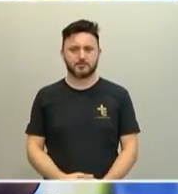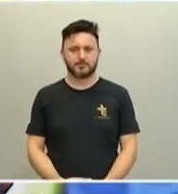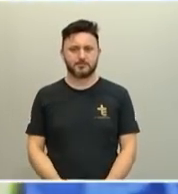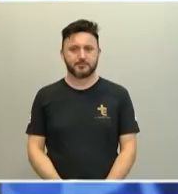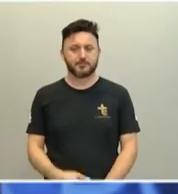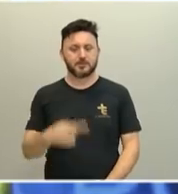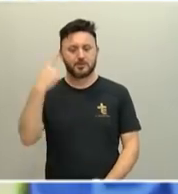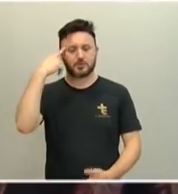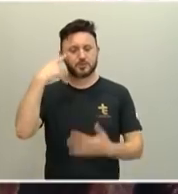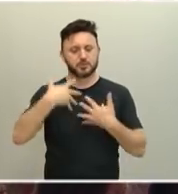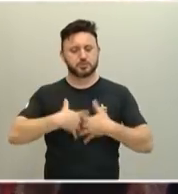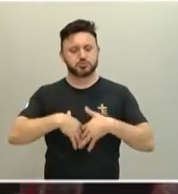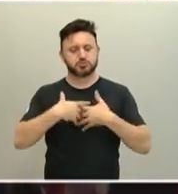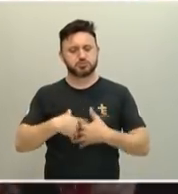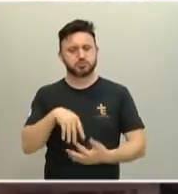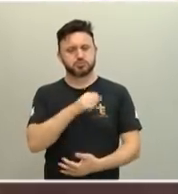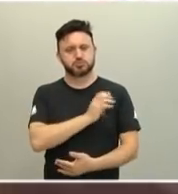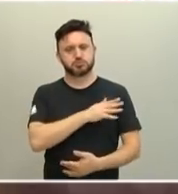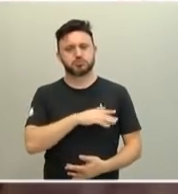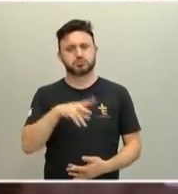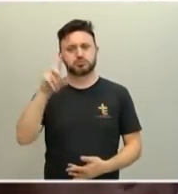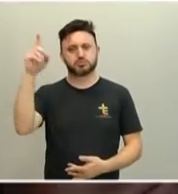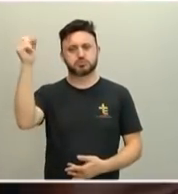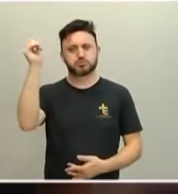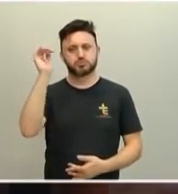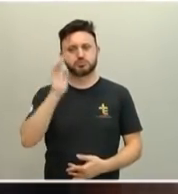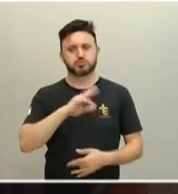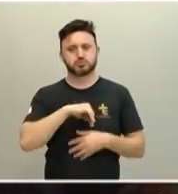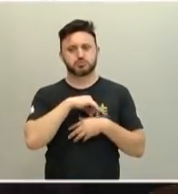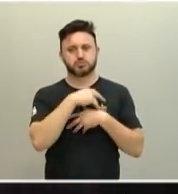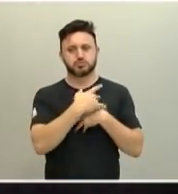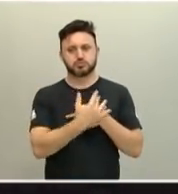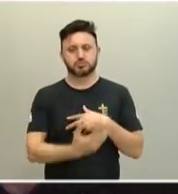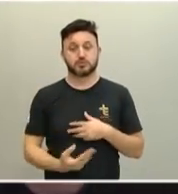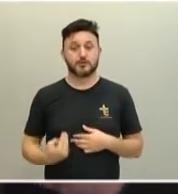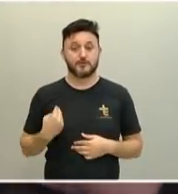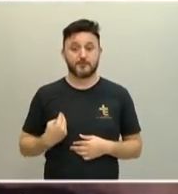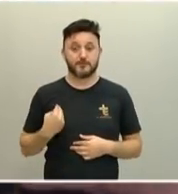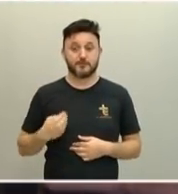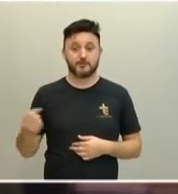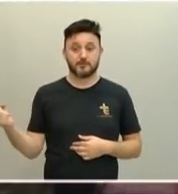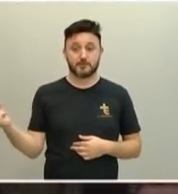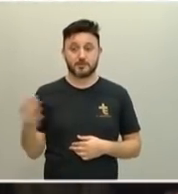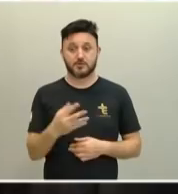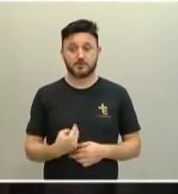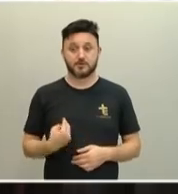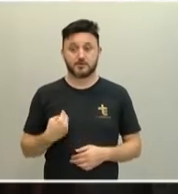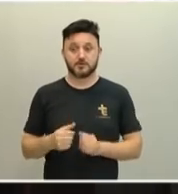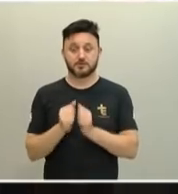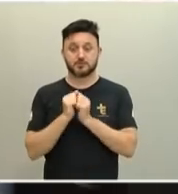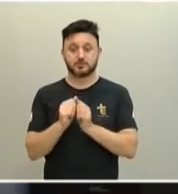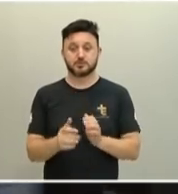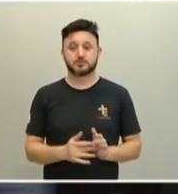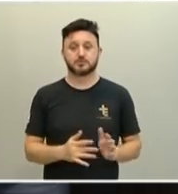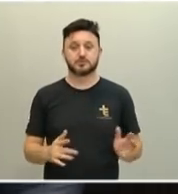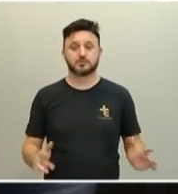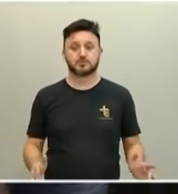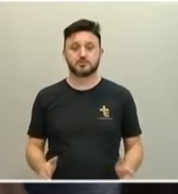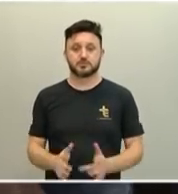olhos e deixa teu coração ser tomado por uma esperança nova. Viva em Jesus de Nazaré.